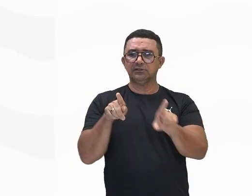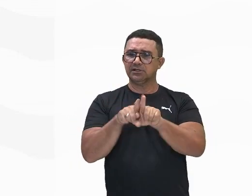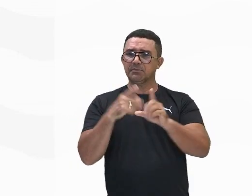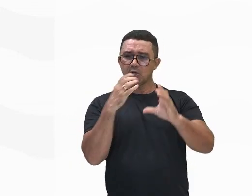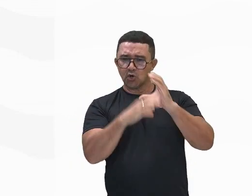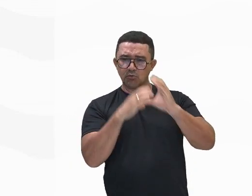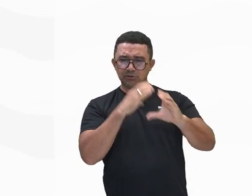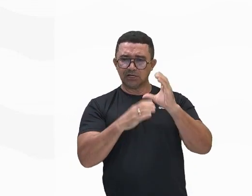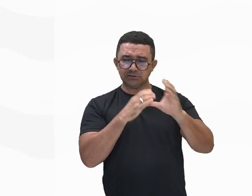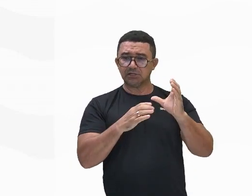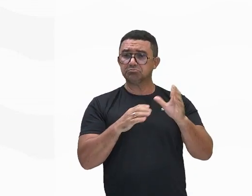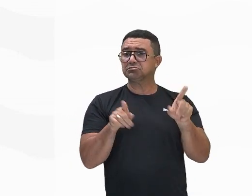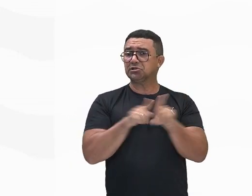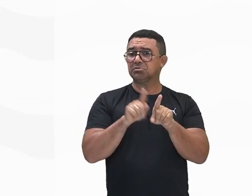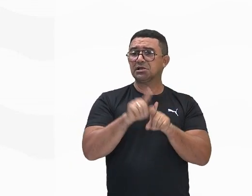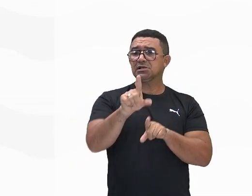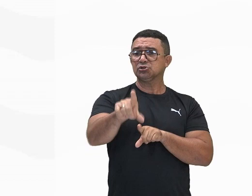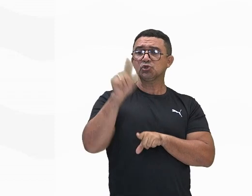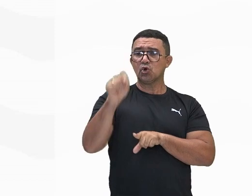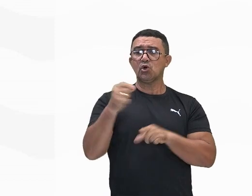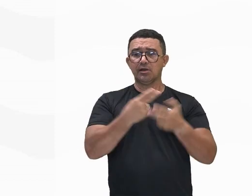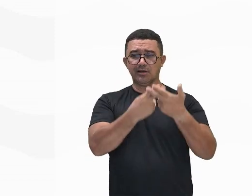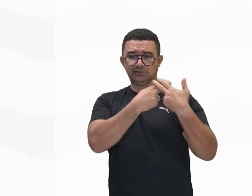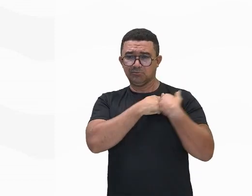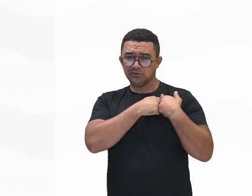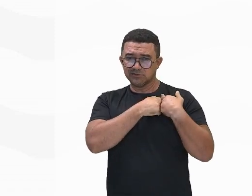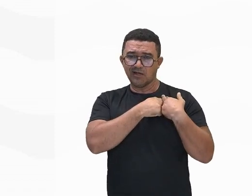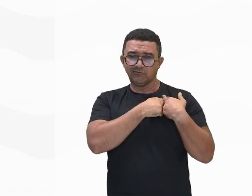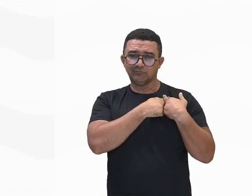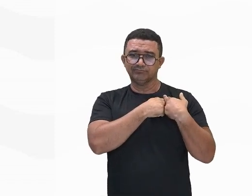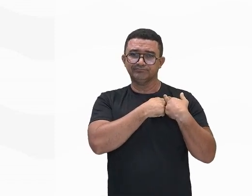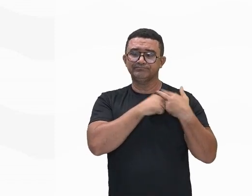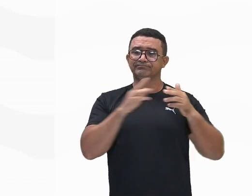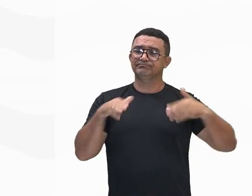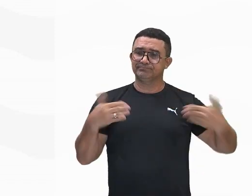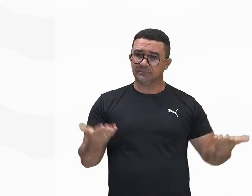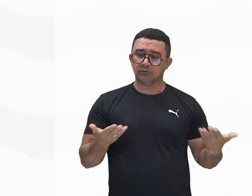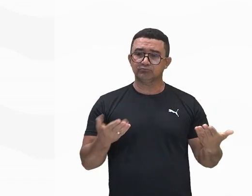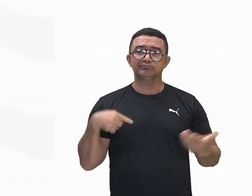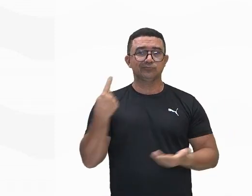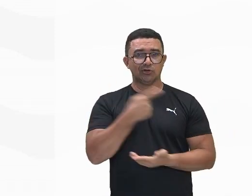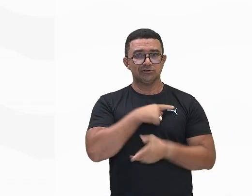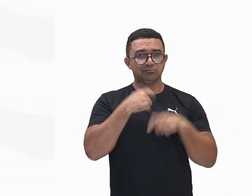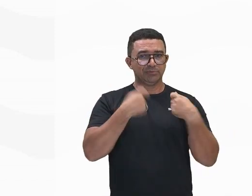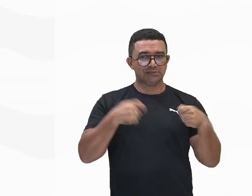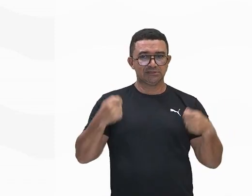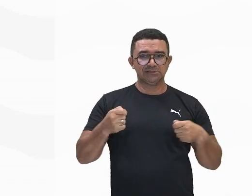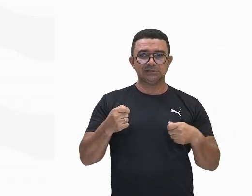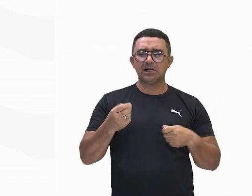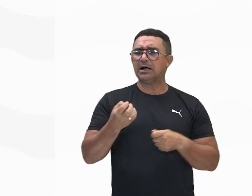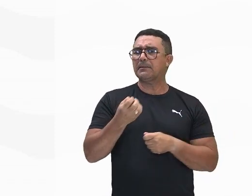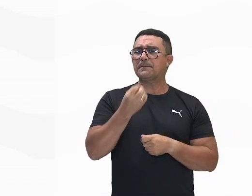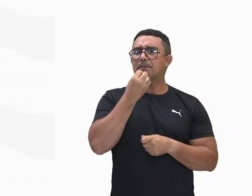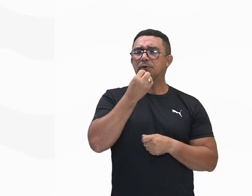de decisão responsável. Portanto, vamos aproveitar essa oportunidade